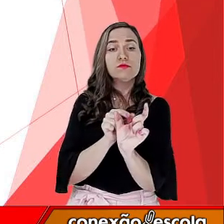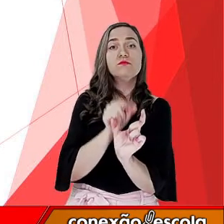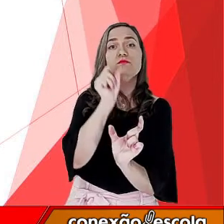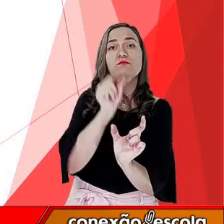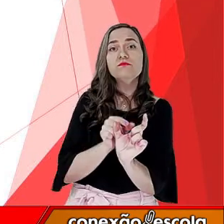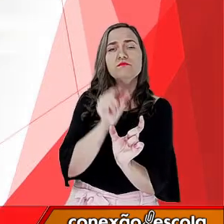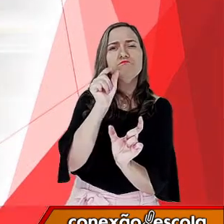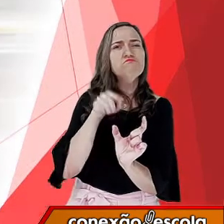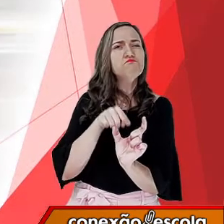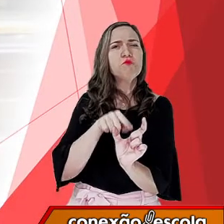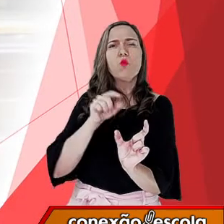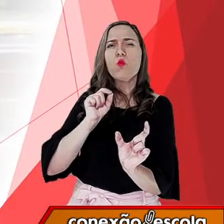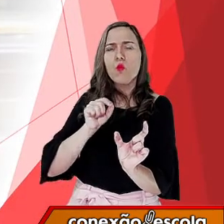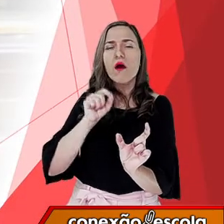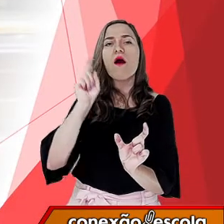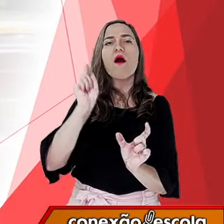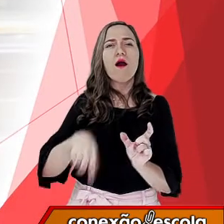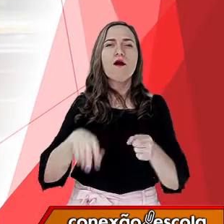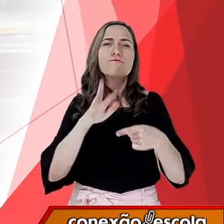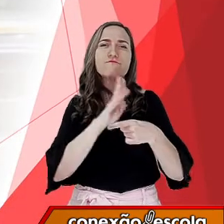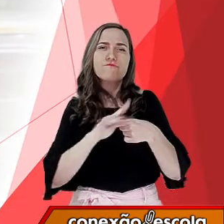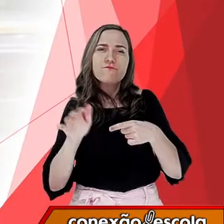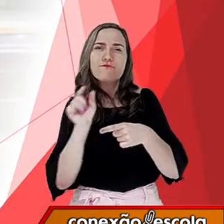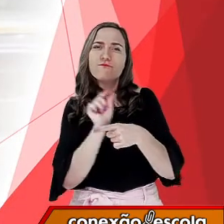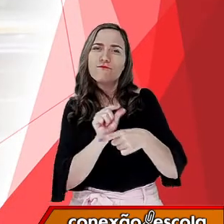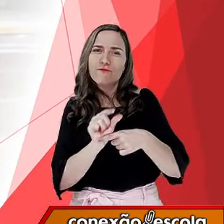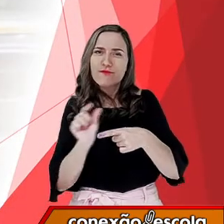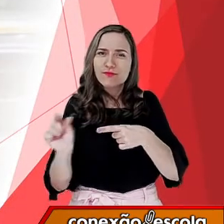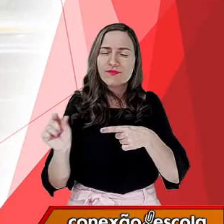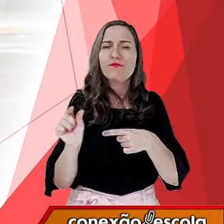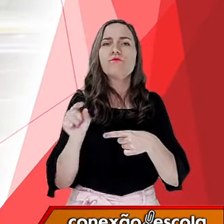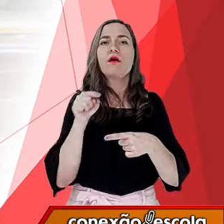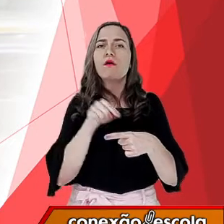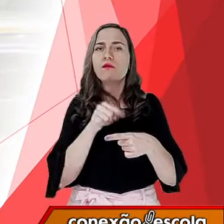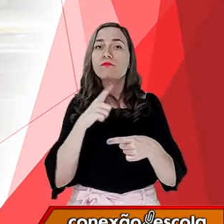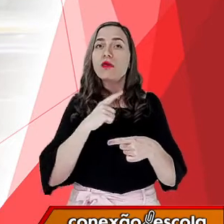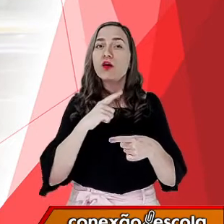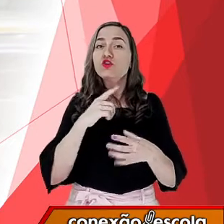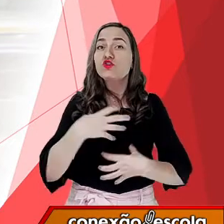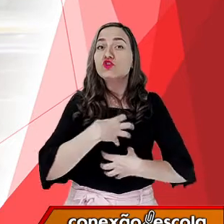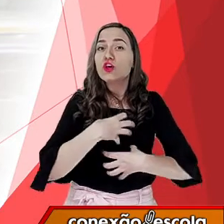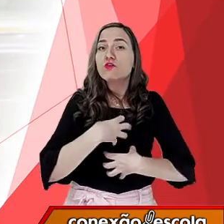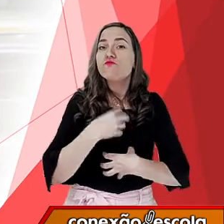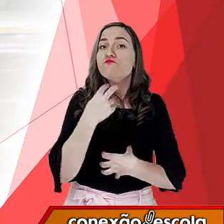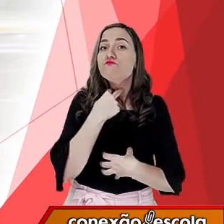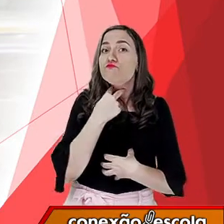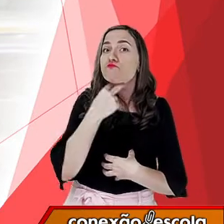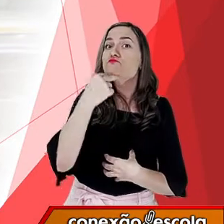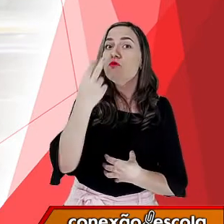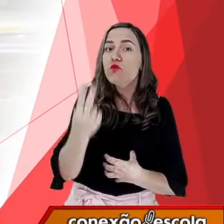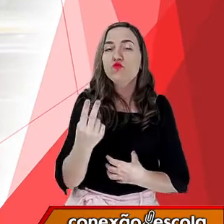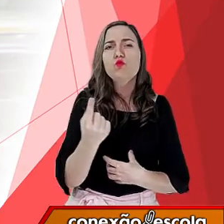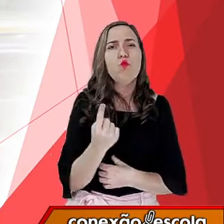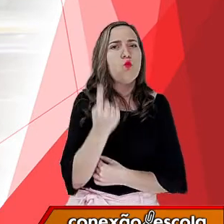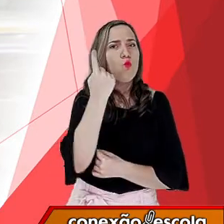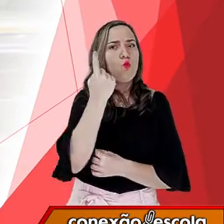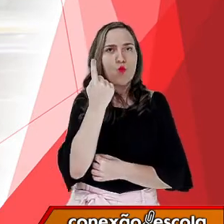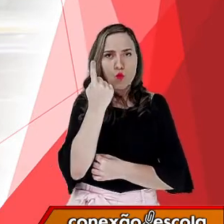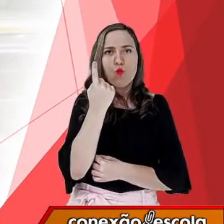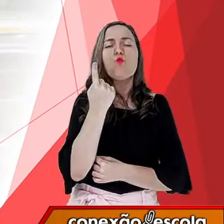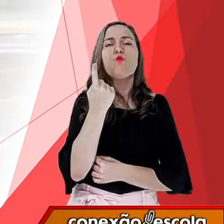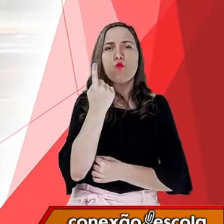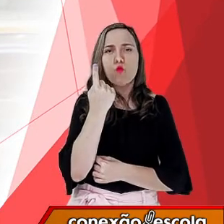Sílaba é um fonema ou grupos de fonemas que são pronunciados por uma única emissão de